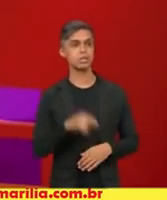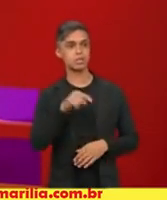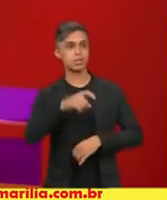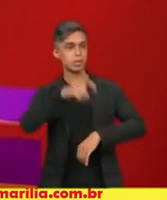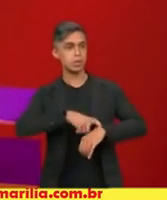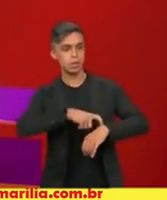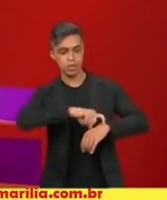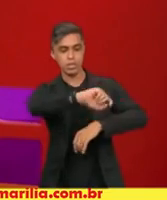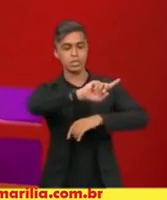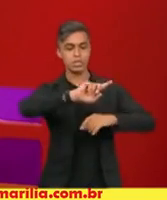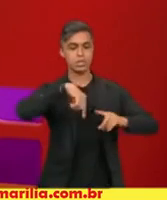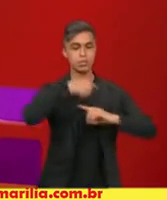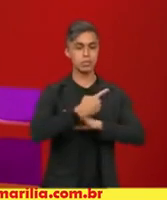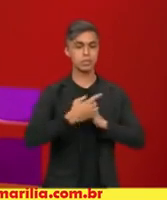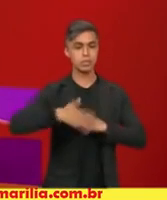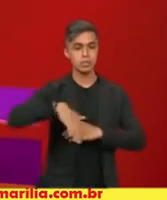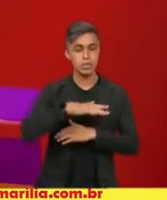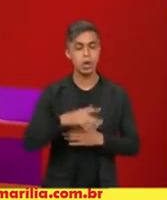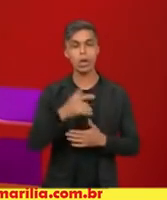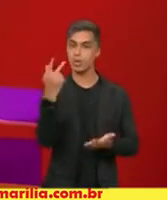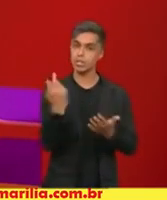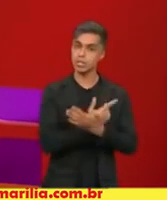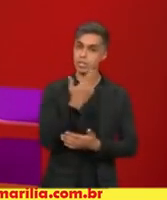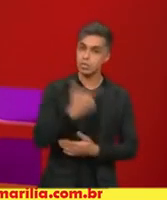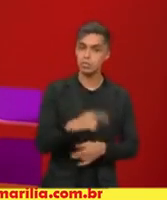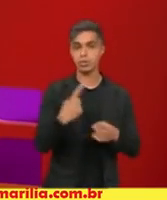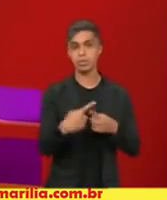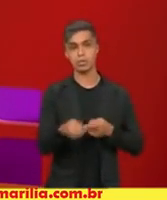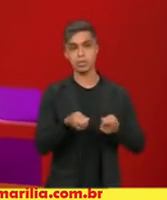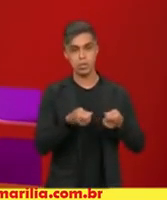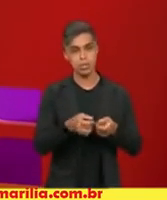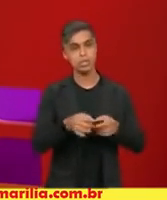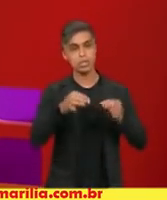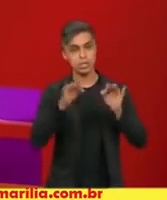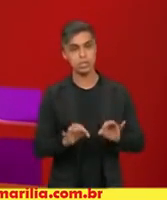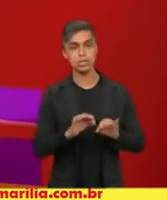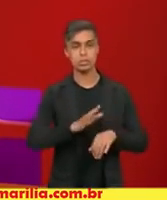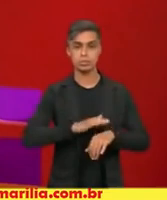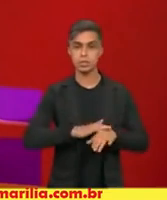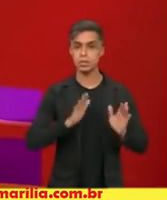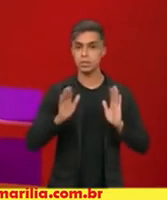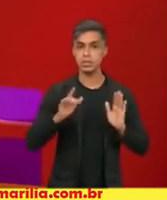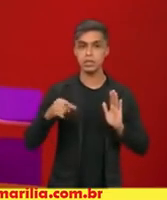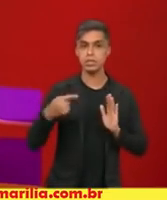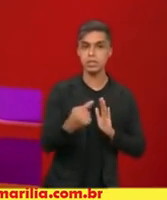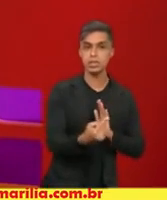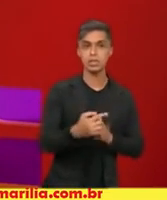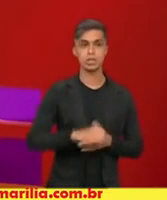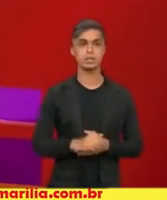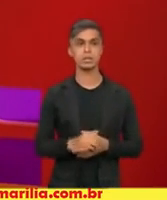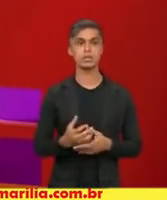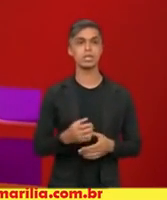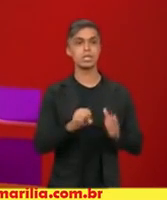e depois, né, uma situação que se repetiu com os ajustes devidos nas décadas seguintes, né? Muito do que foi o século